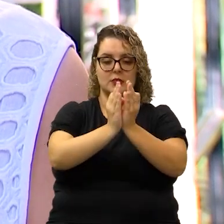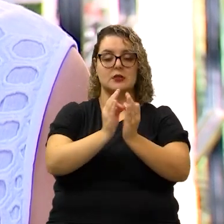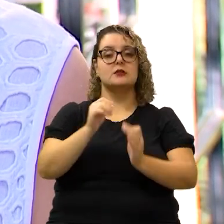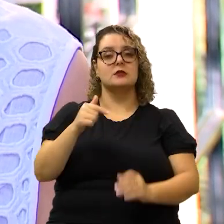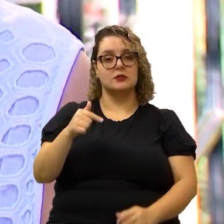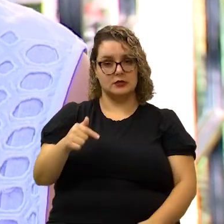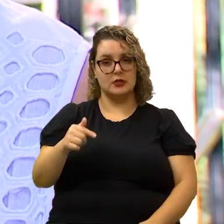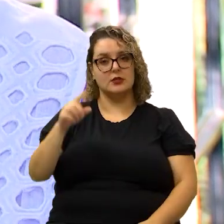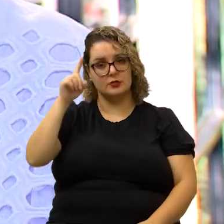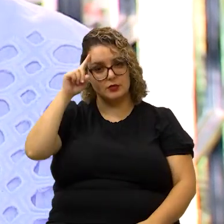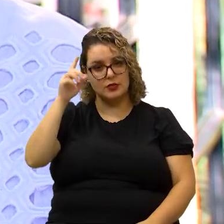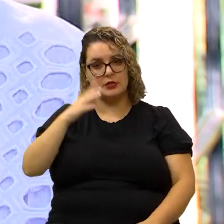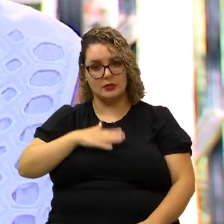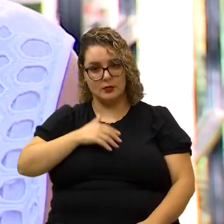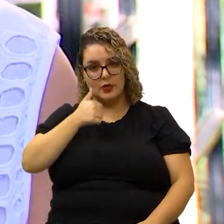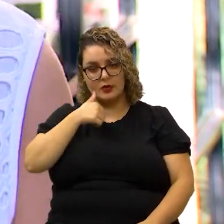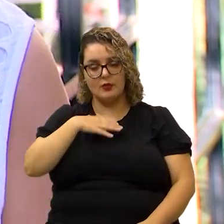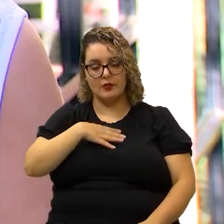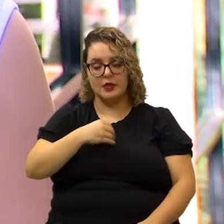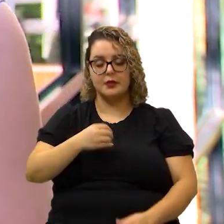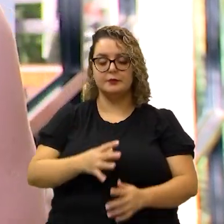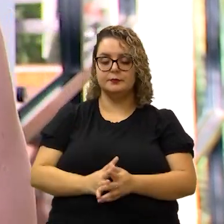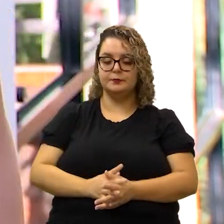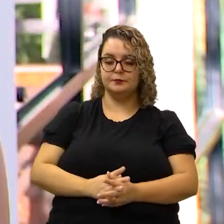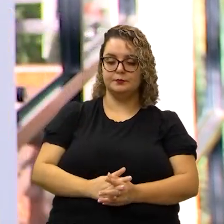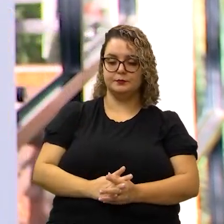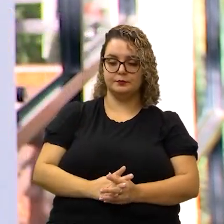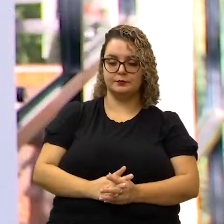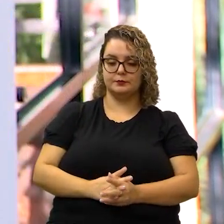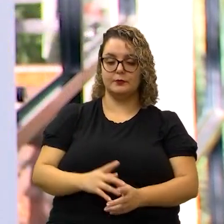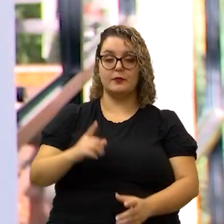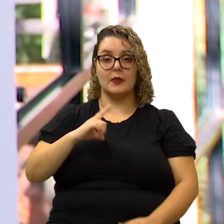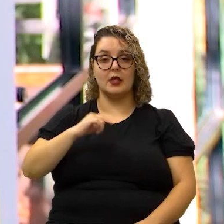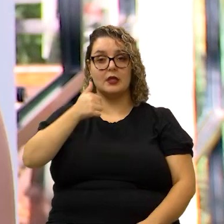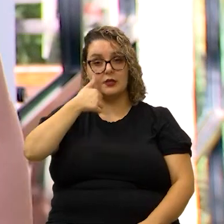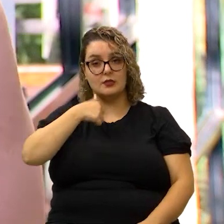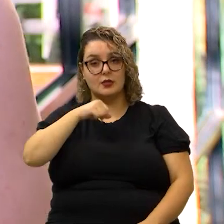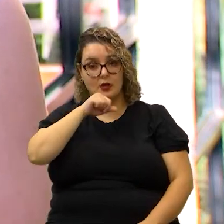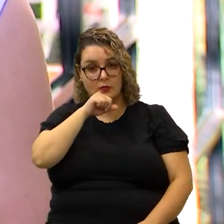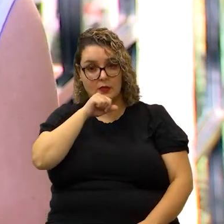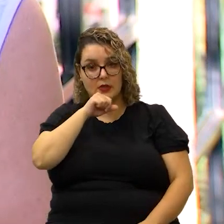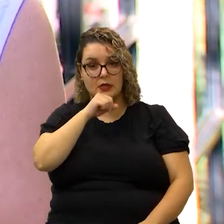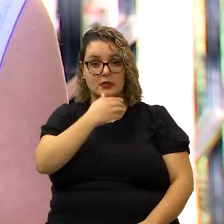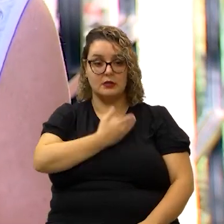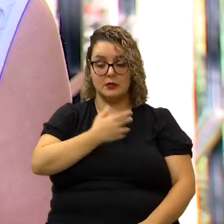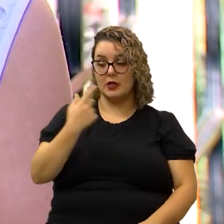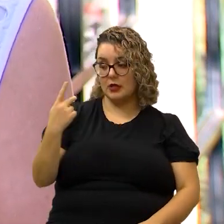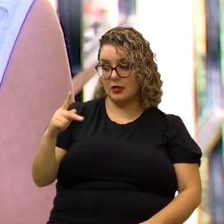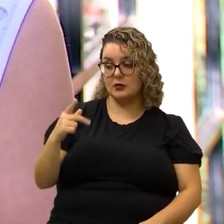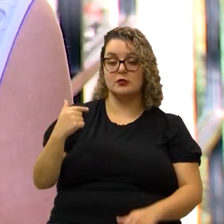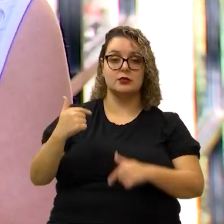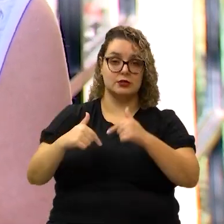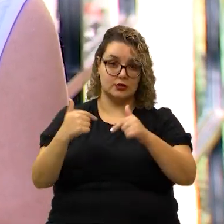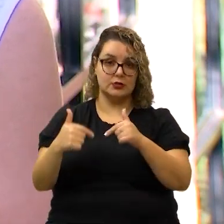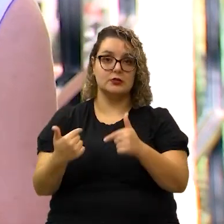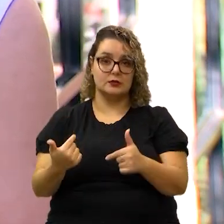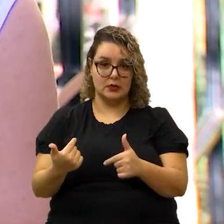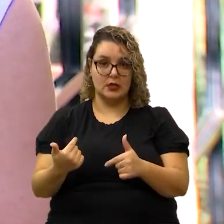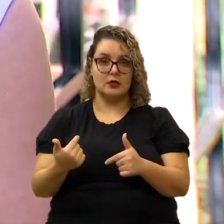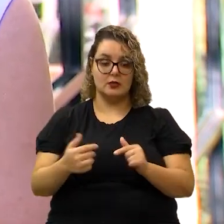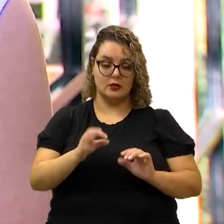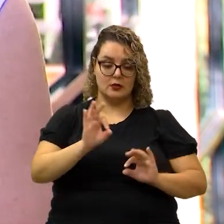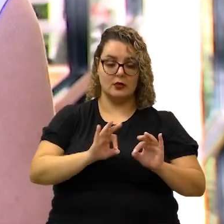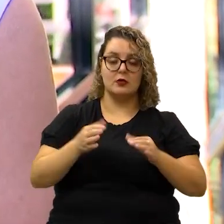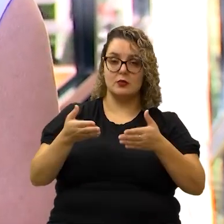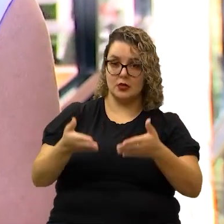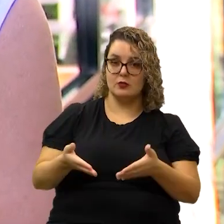de sétimo dia, né, da minha filha, que tinha mãe de uma amiga dela, que trabalha,